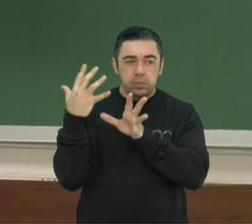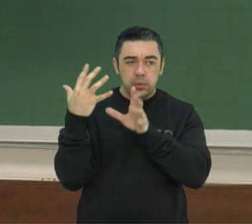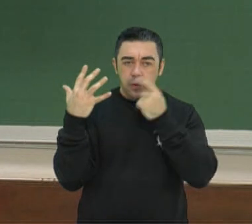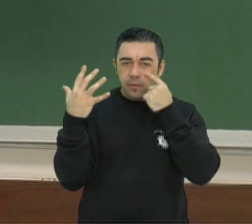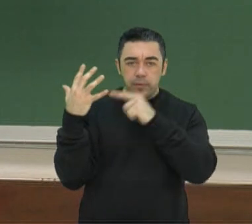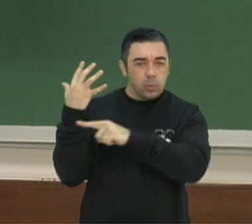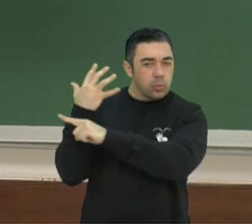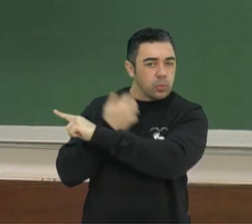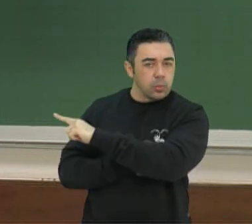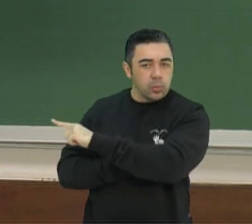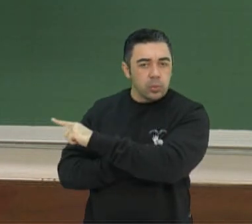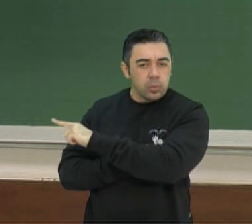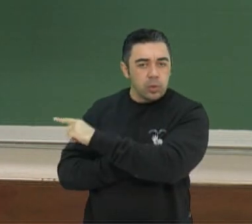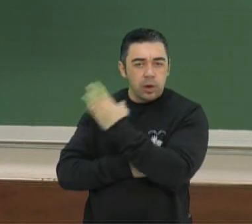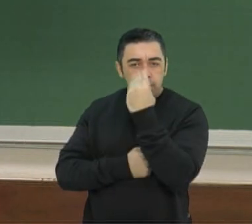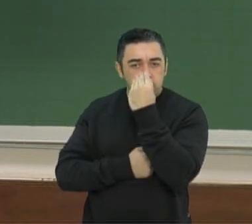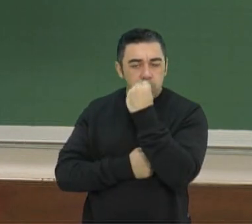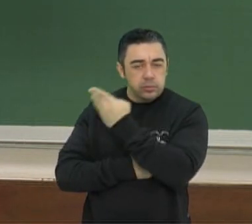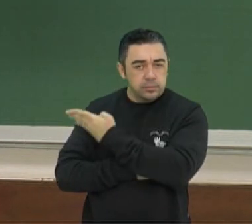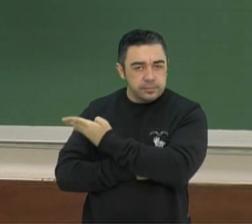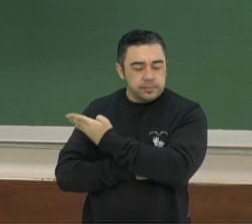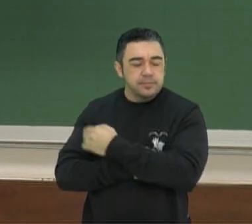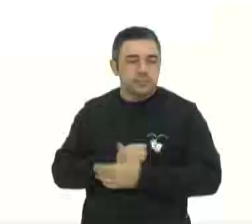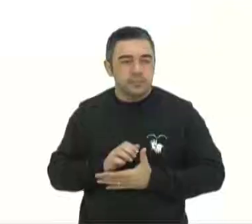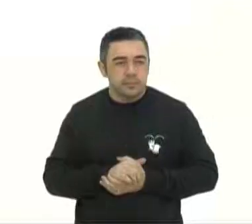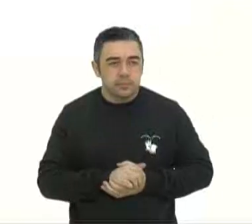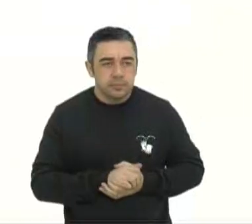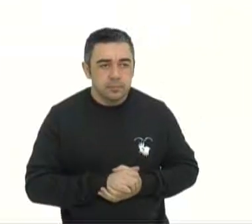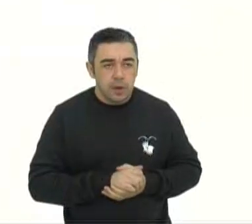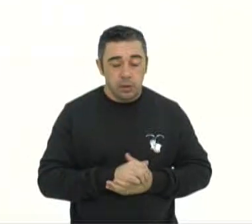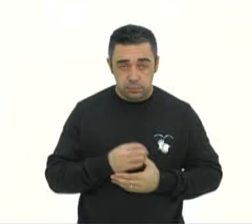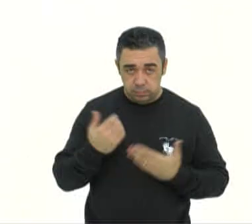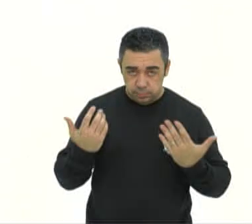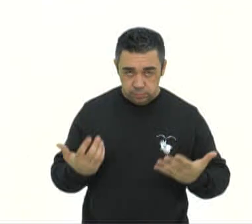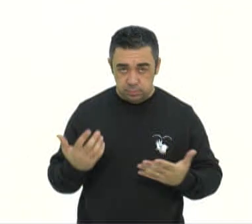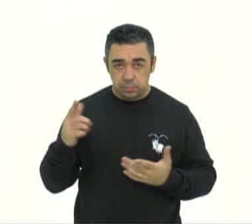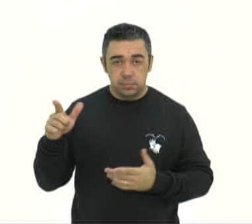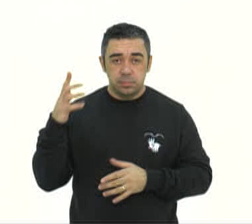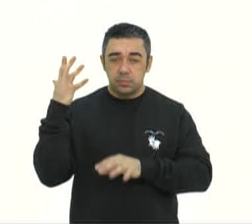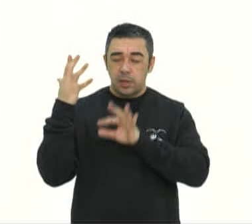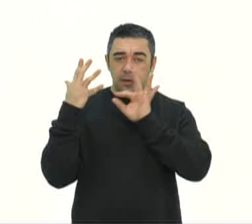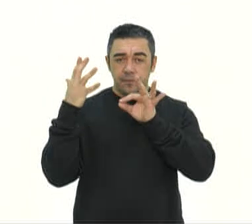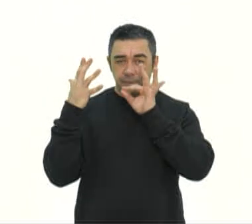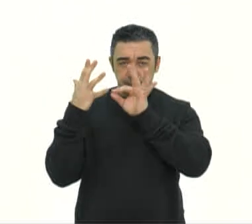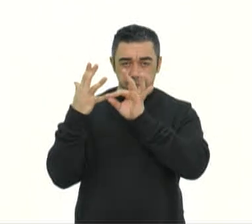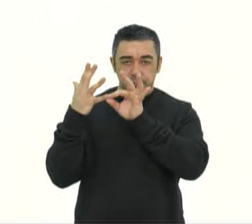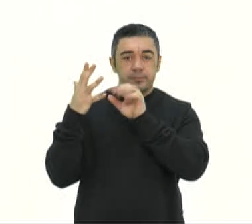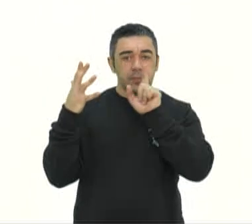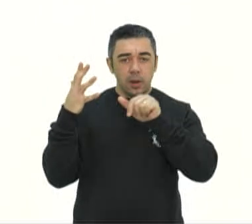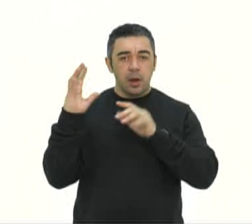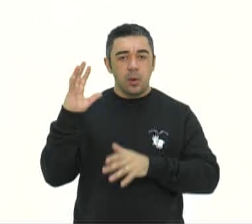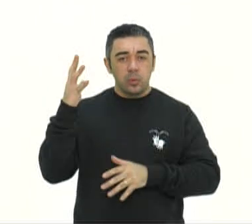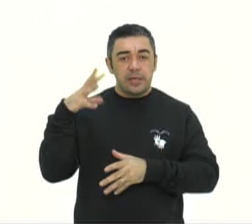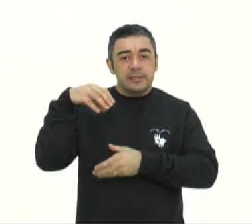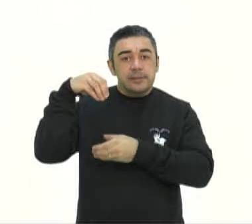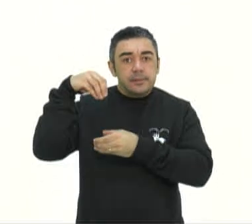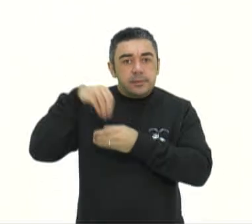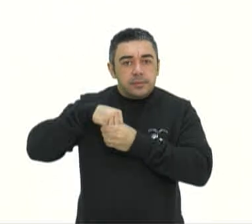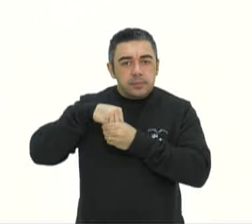as vespinhas e o figo ali para vocês, né? O ciclo de reprodução das vespas do figo só ocorre no interior dos